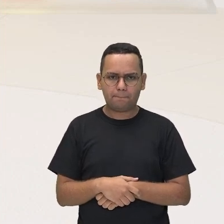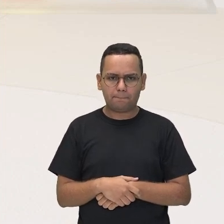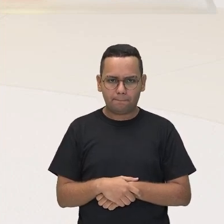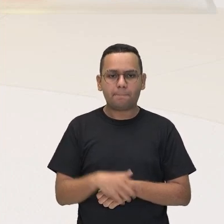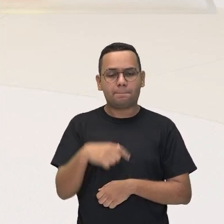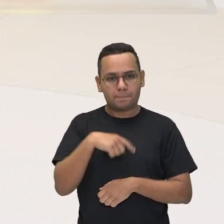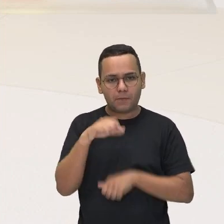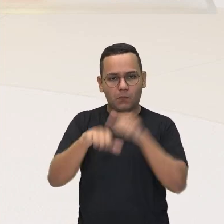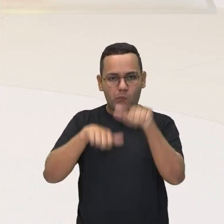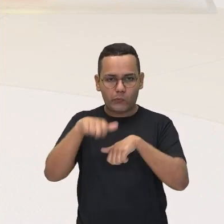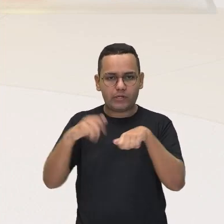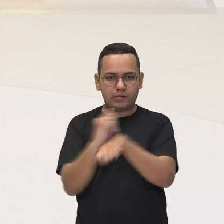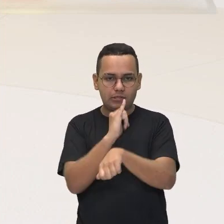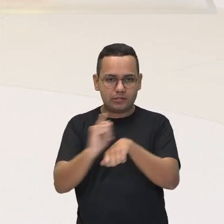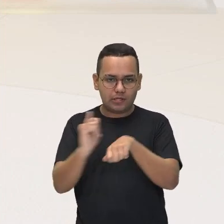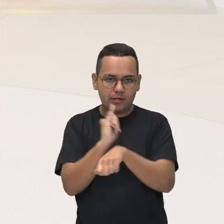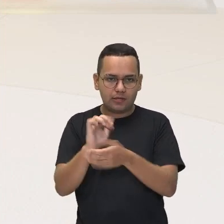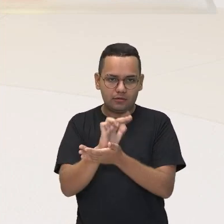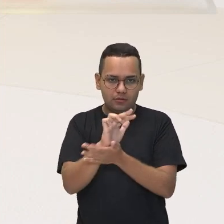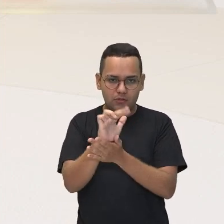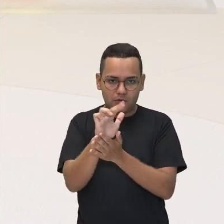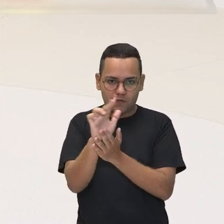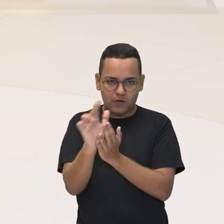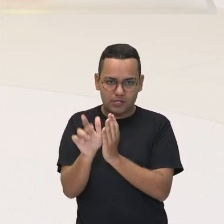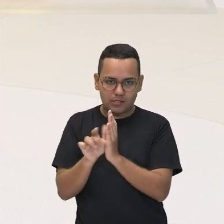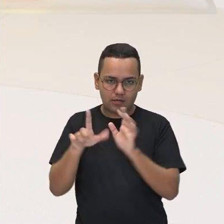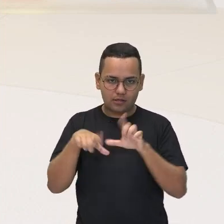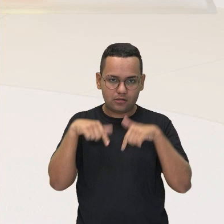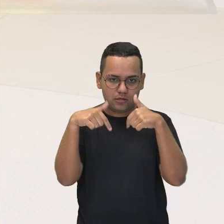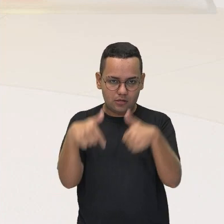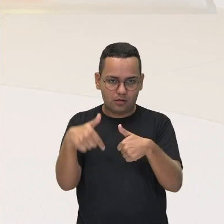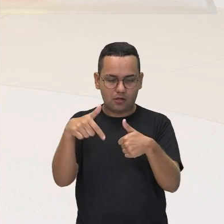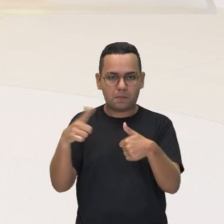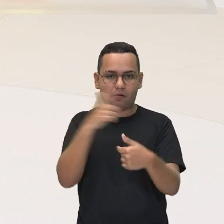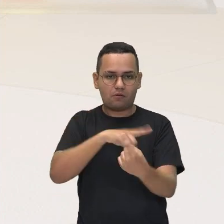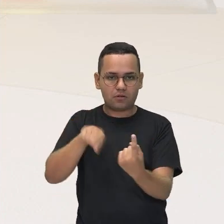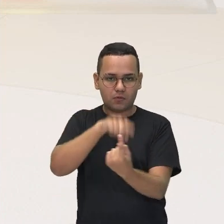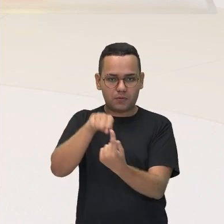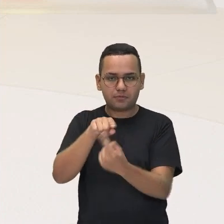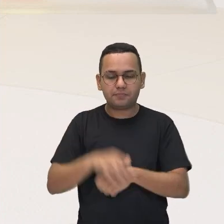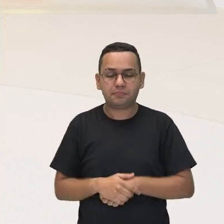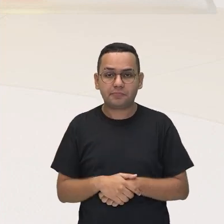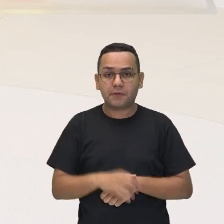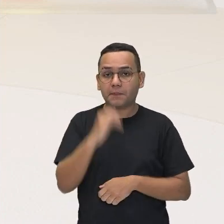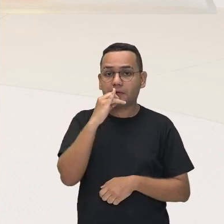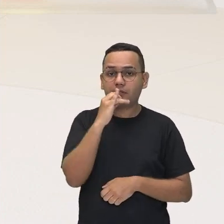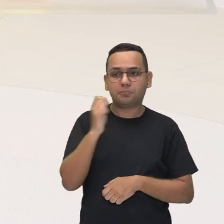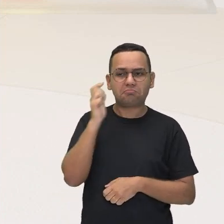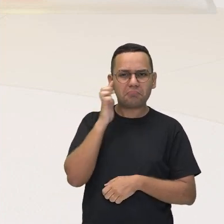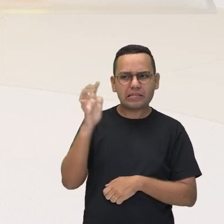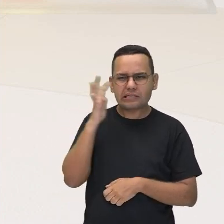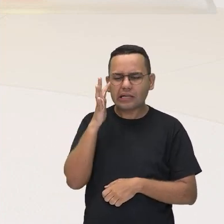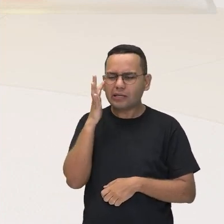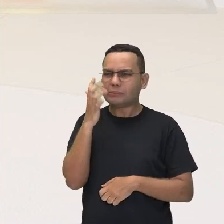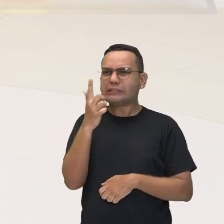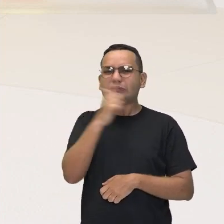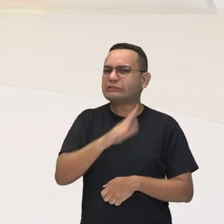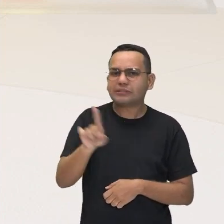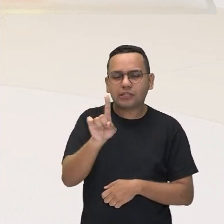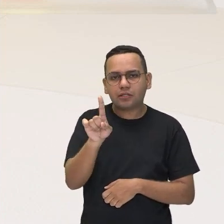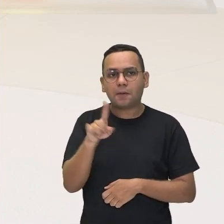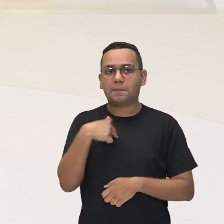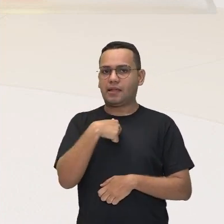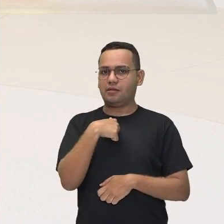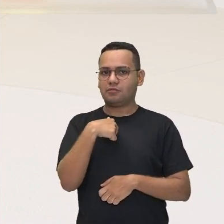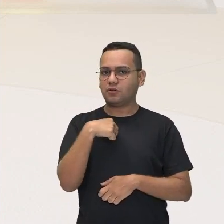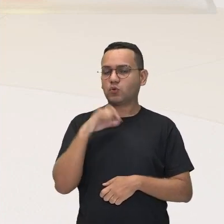repente, aquilo que você pensou não está funcionando. Ah, mas eu sou persistente, eu sou